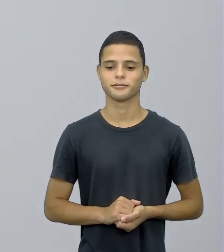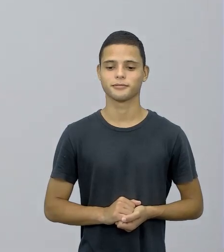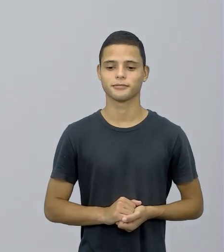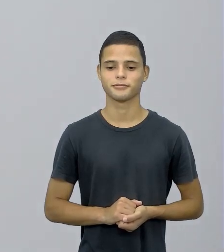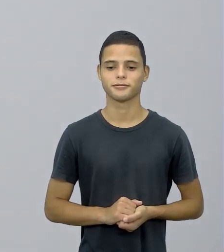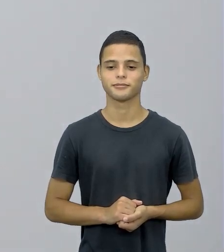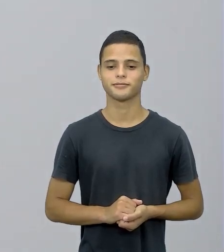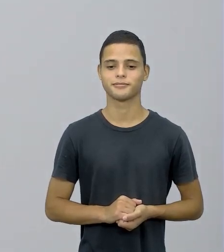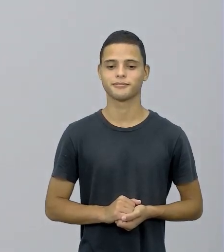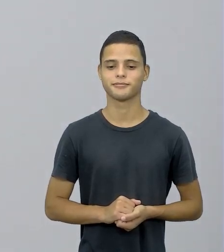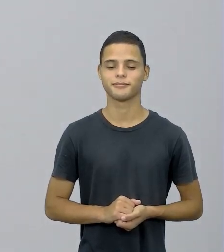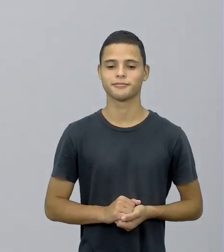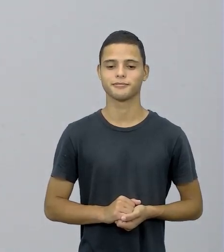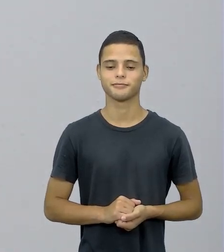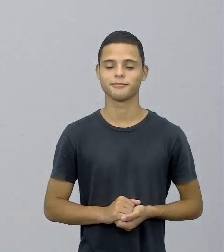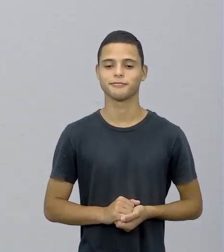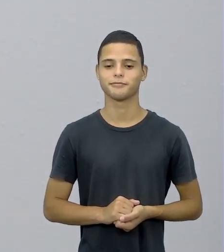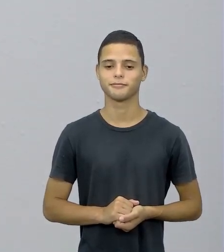Já.